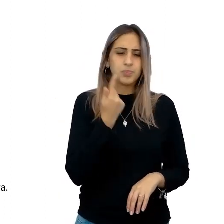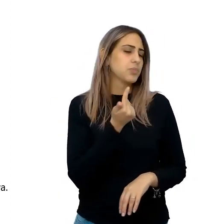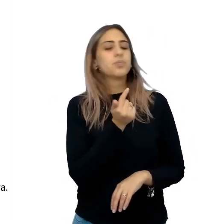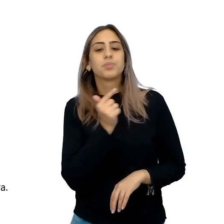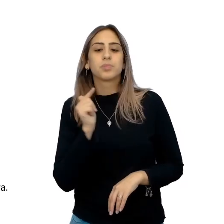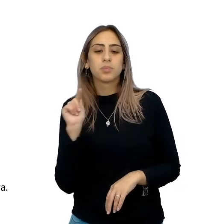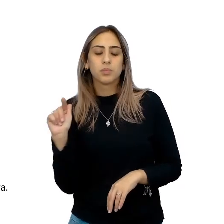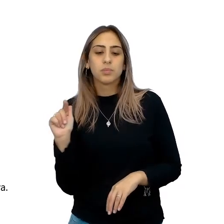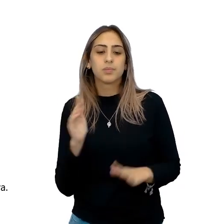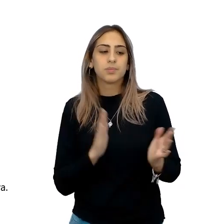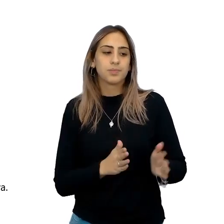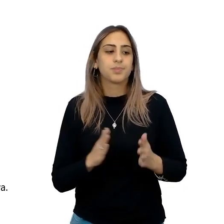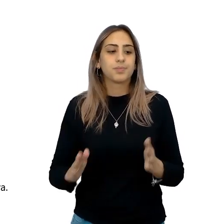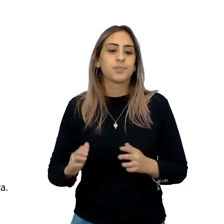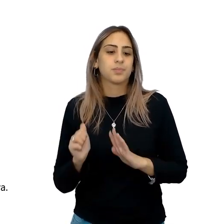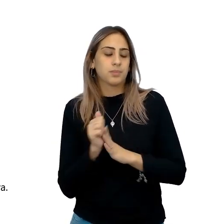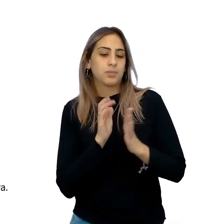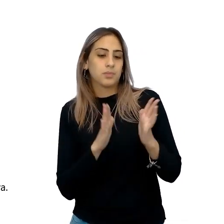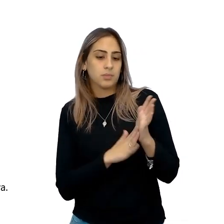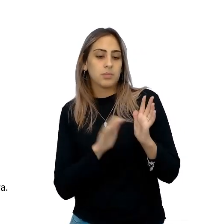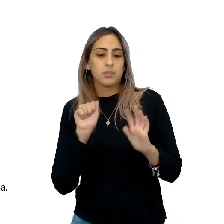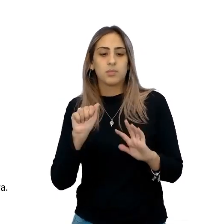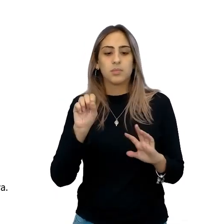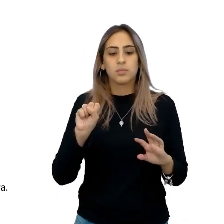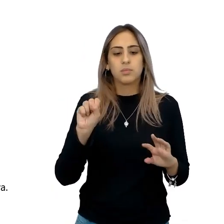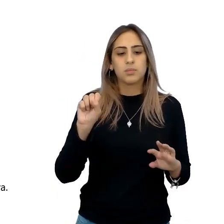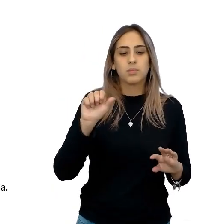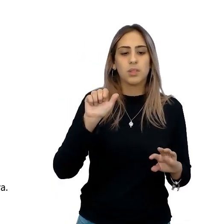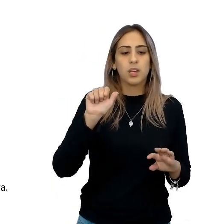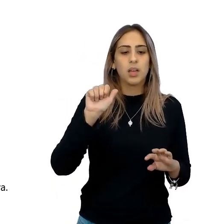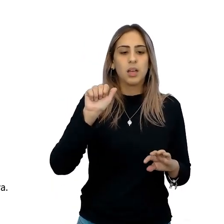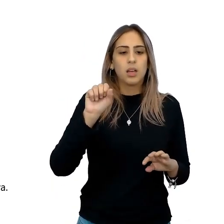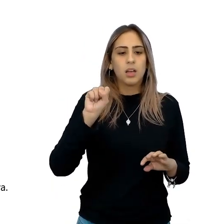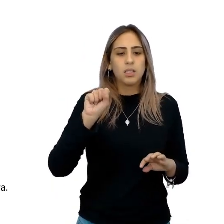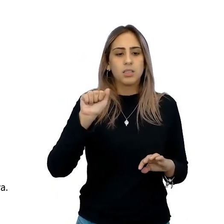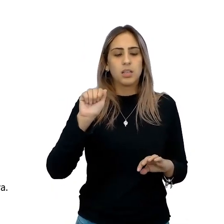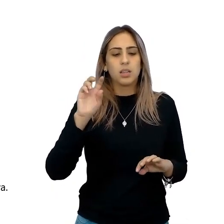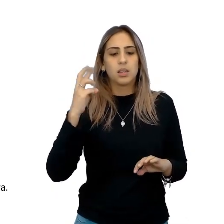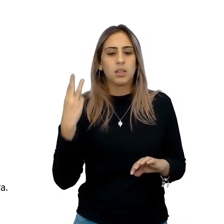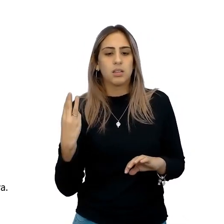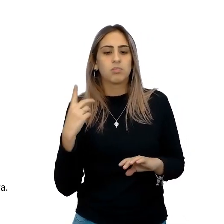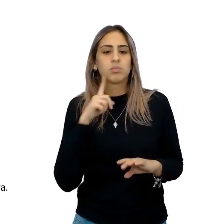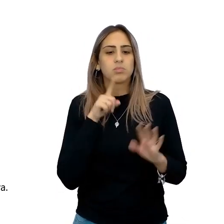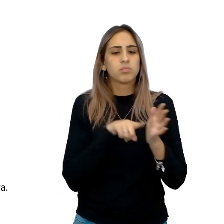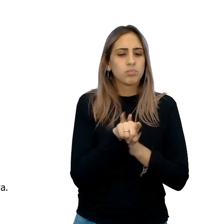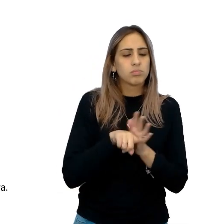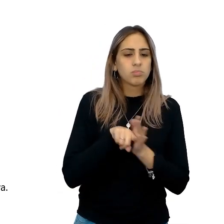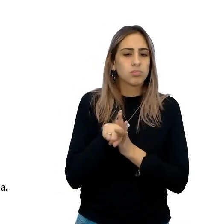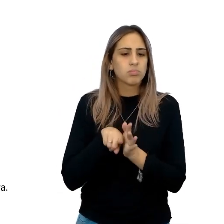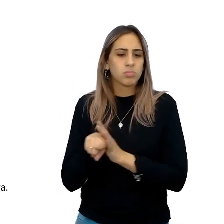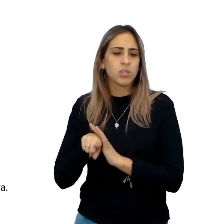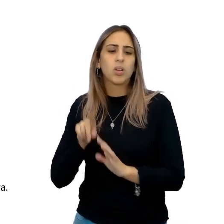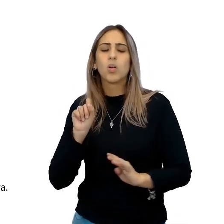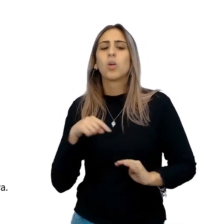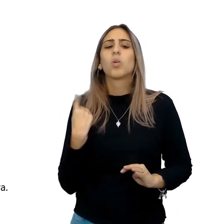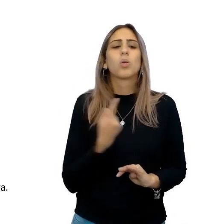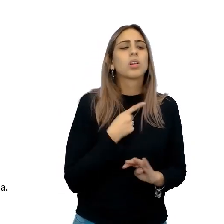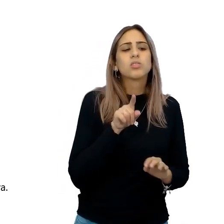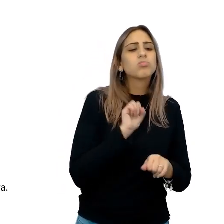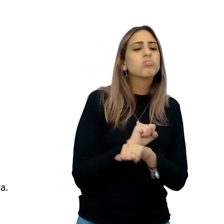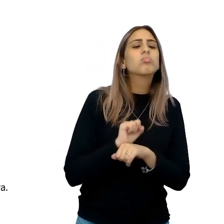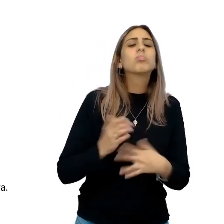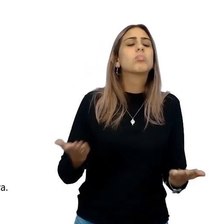outra sequência de atividade, a SA3, com trabalho de atividades investigativas. Então, o que a gente